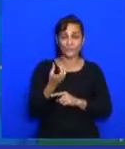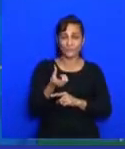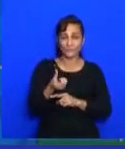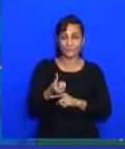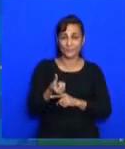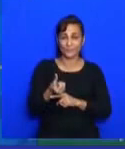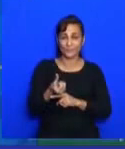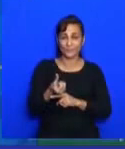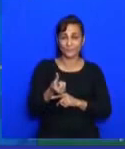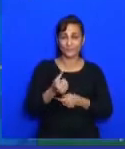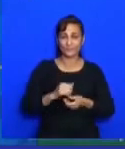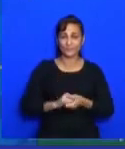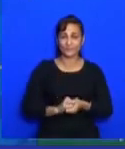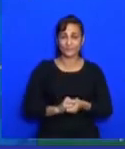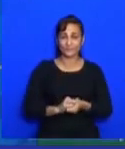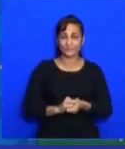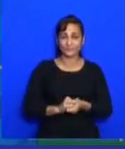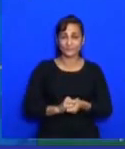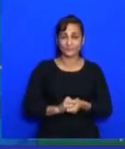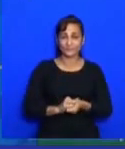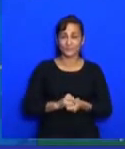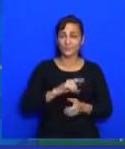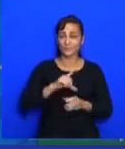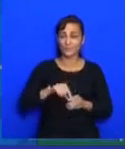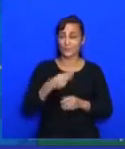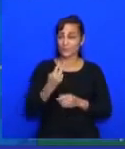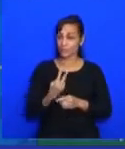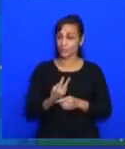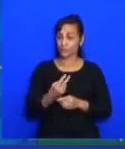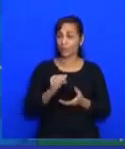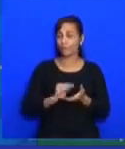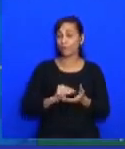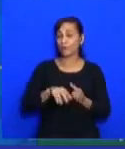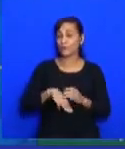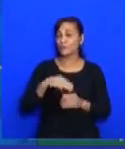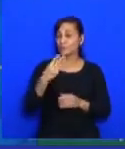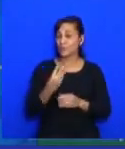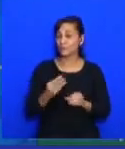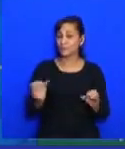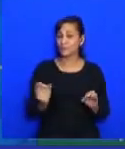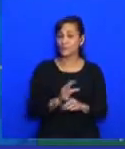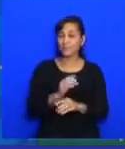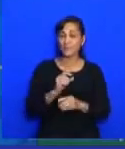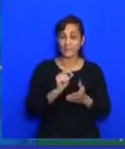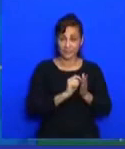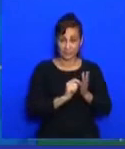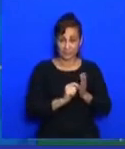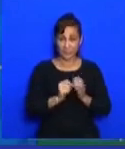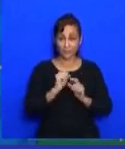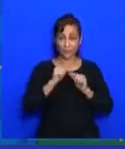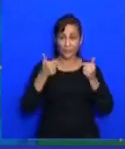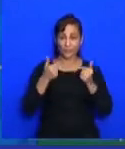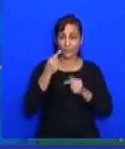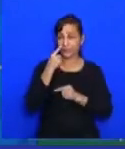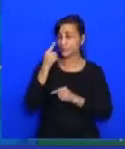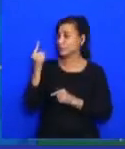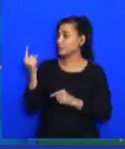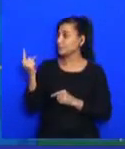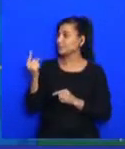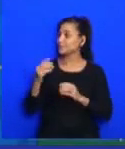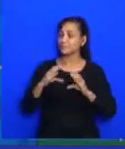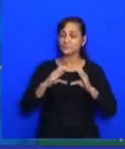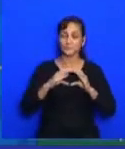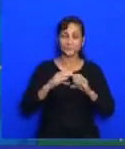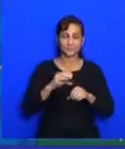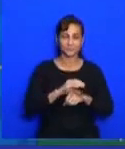Rosa, 26. Foram sorteados dois números, faltam três. Está marcando, boa sorte. Bola